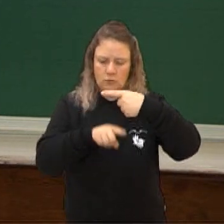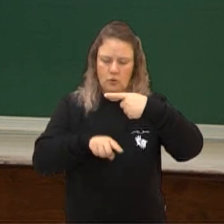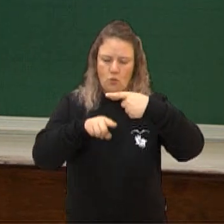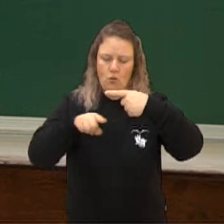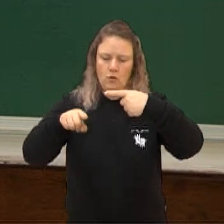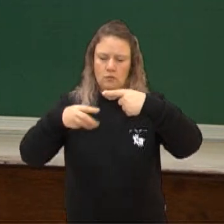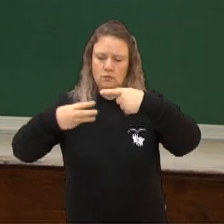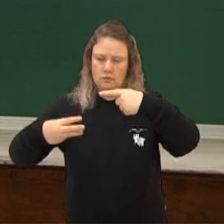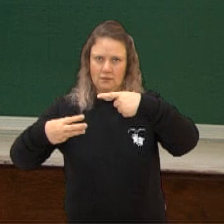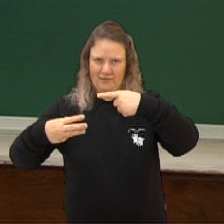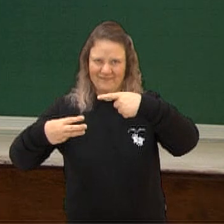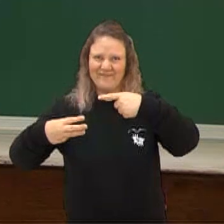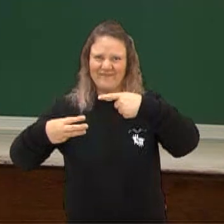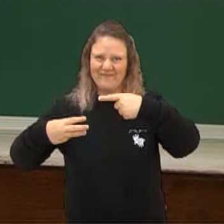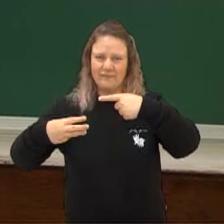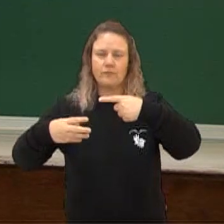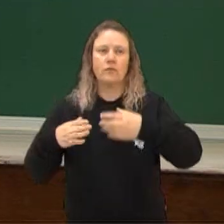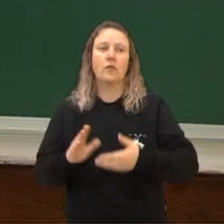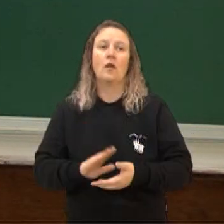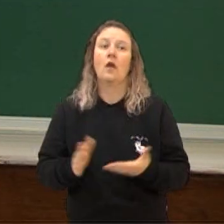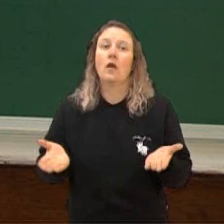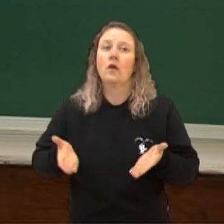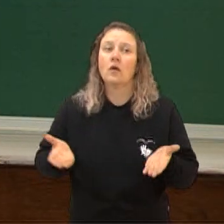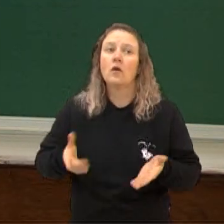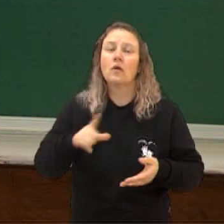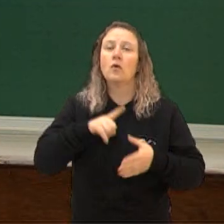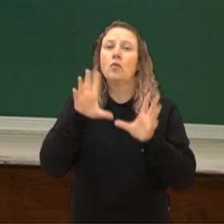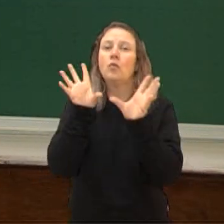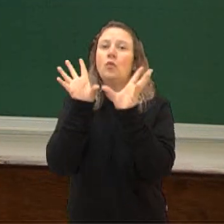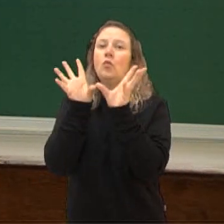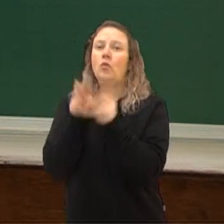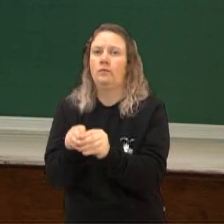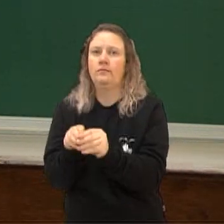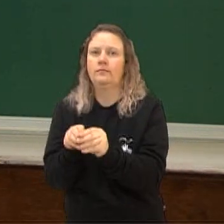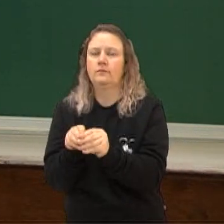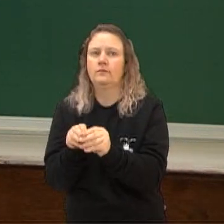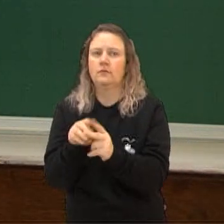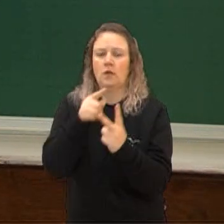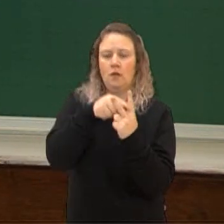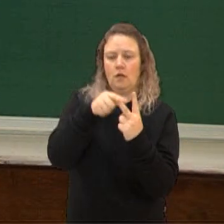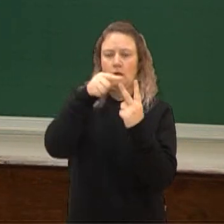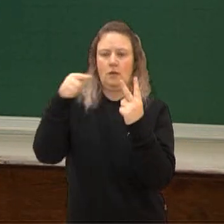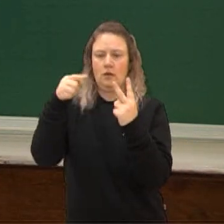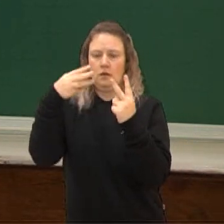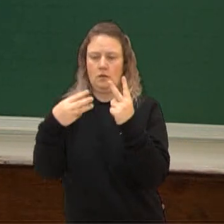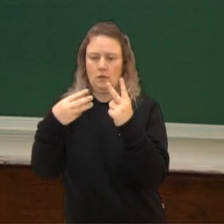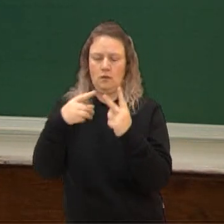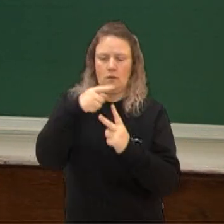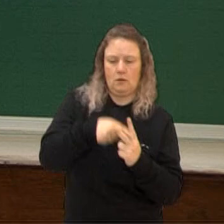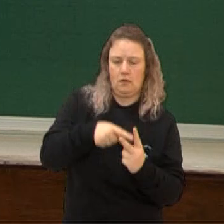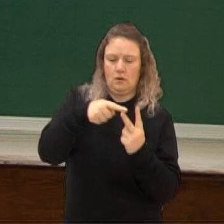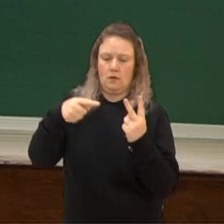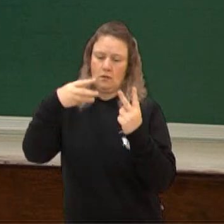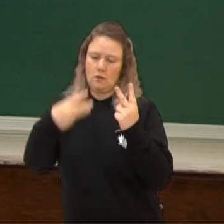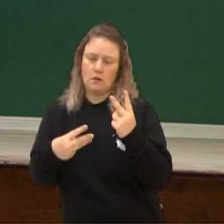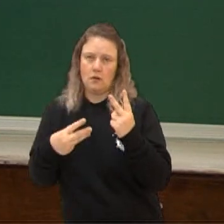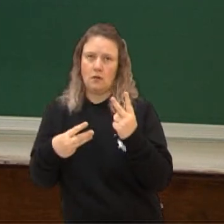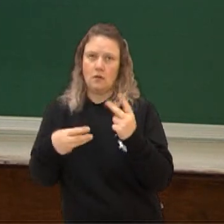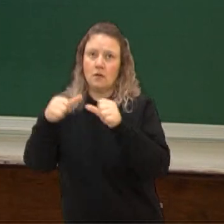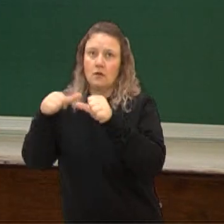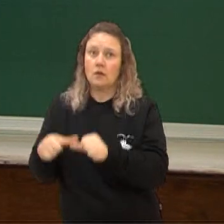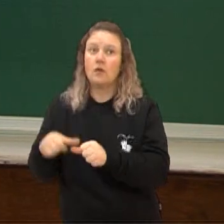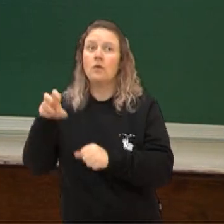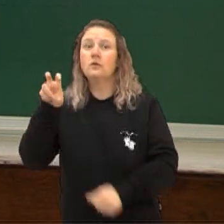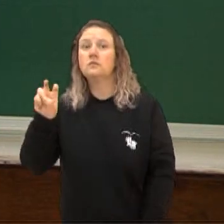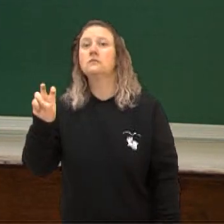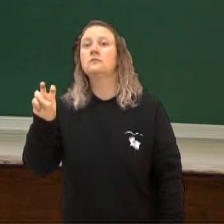raiz de 3 aqui em um produto. Eu posso, então, simplificar. Raiz de 3, o que me resta é o 5. Logo,